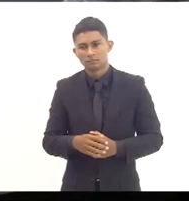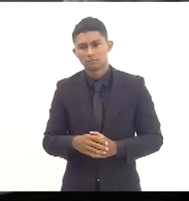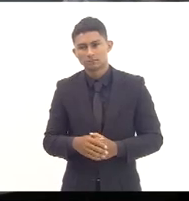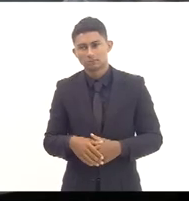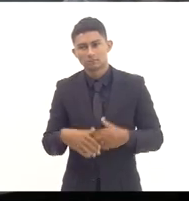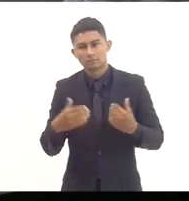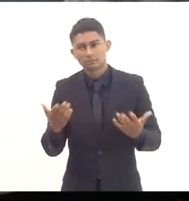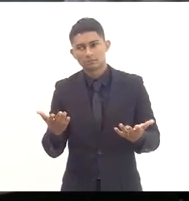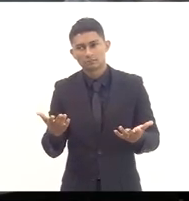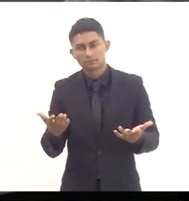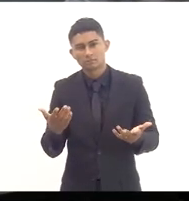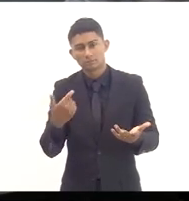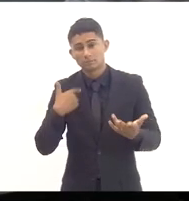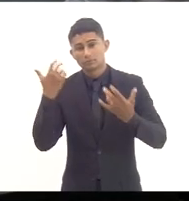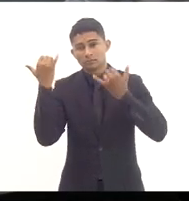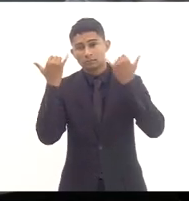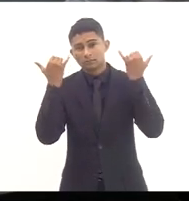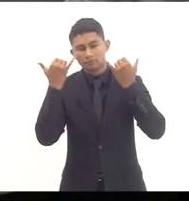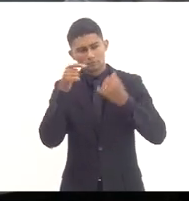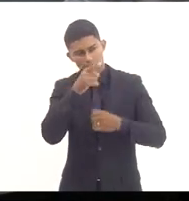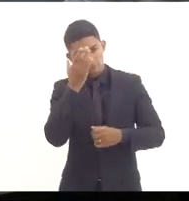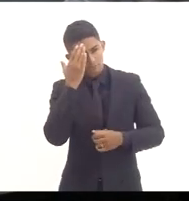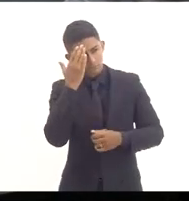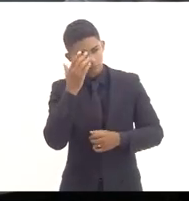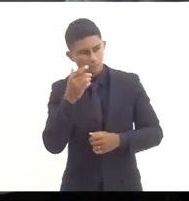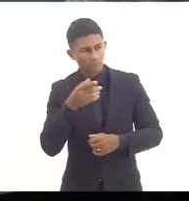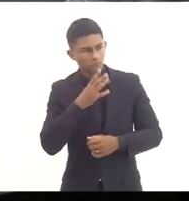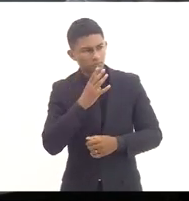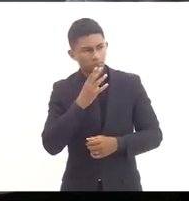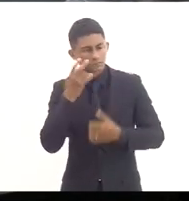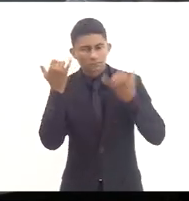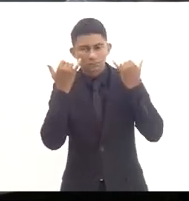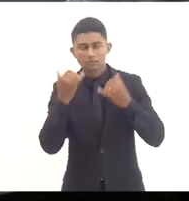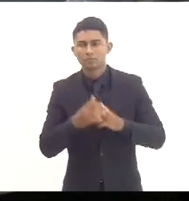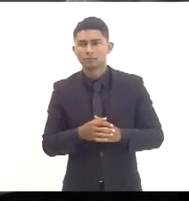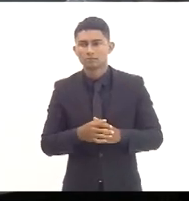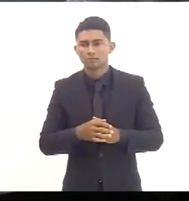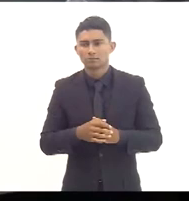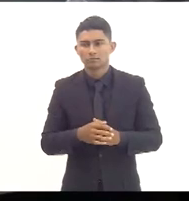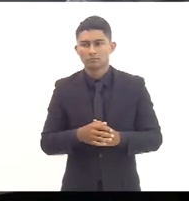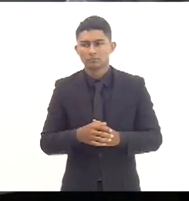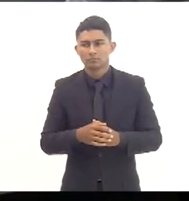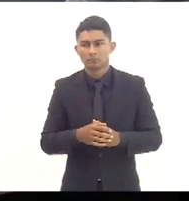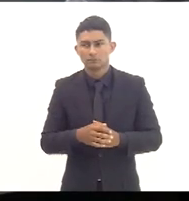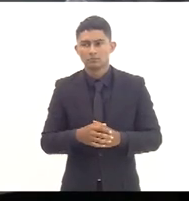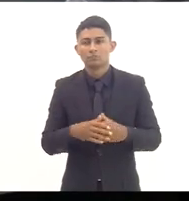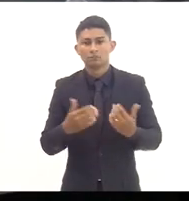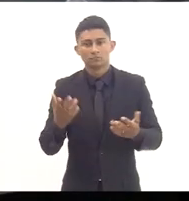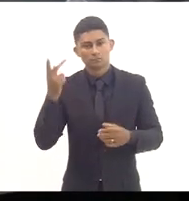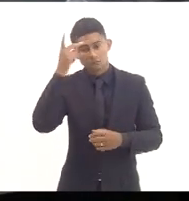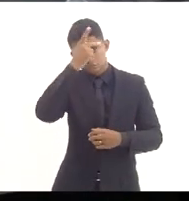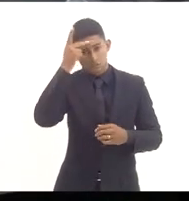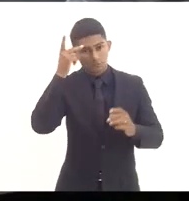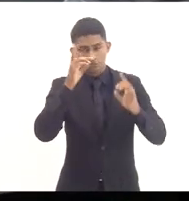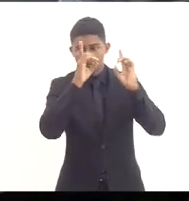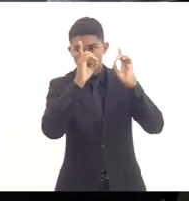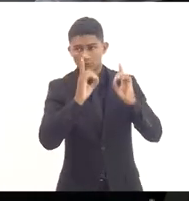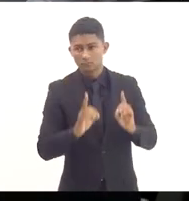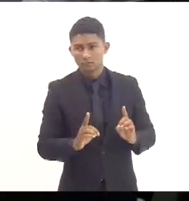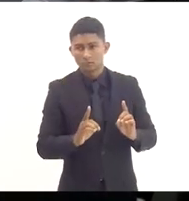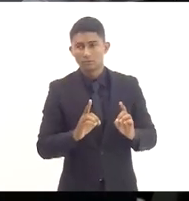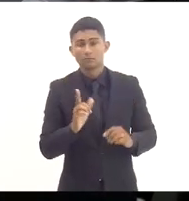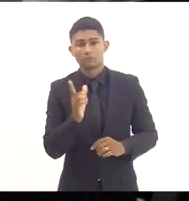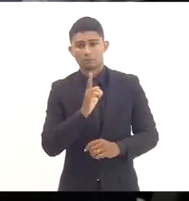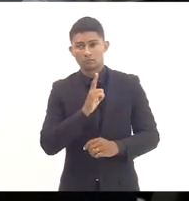é isso que essa informação não sei se você tem conhecimento que você qual que é acompanhante da pessoa com deficiência tem desconto